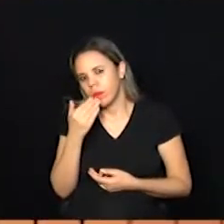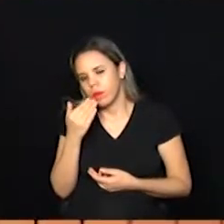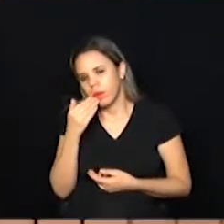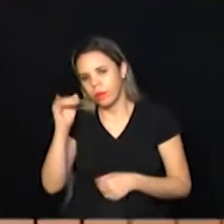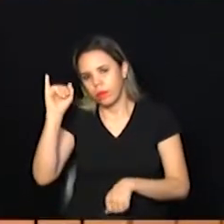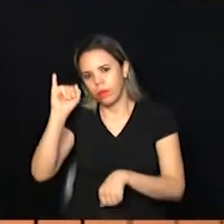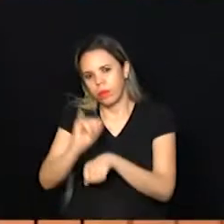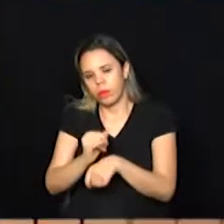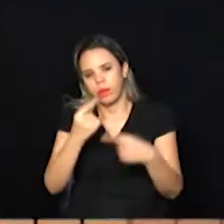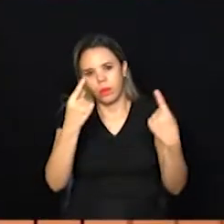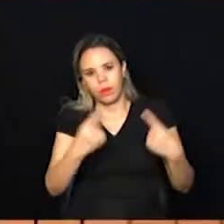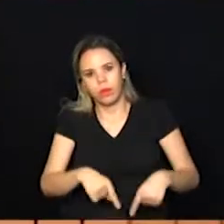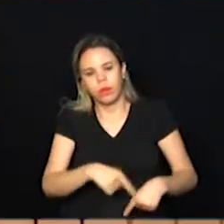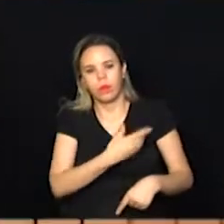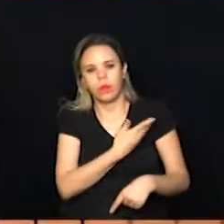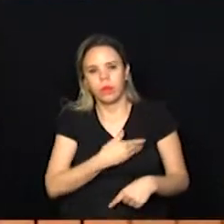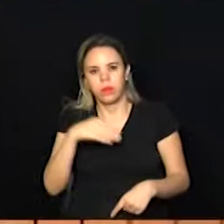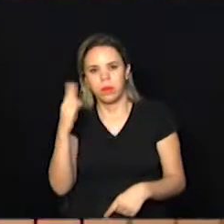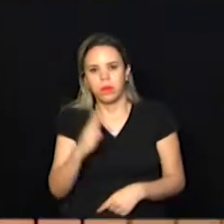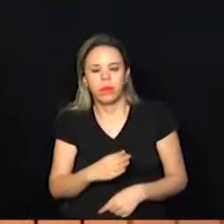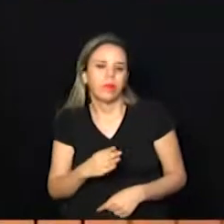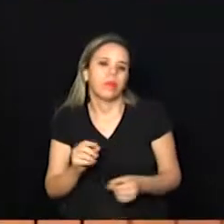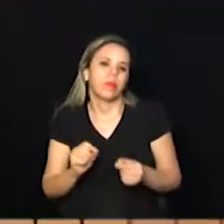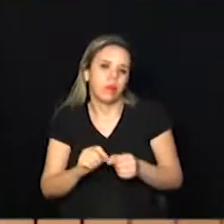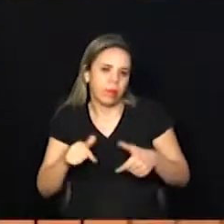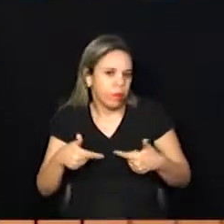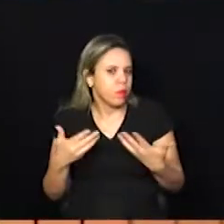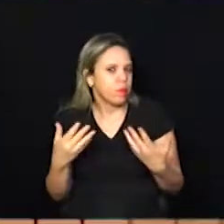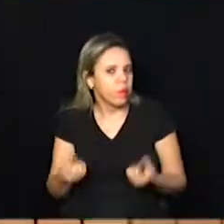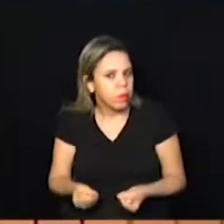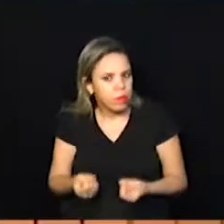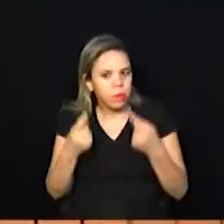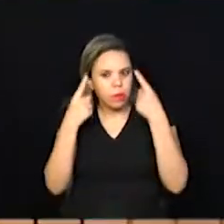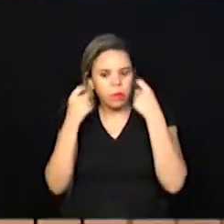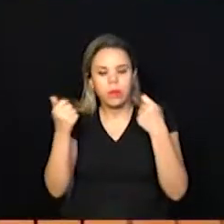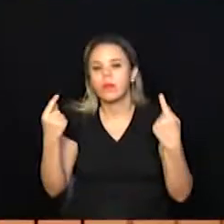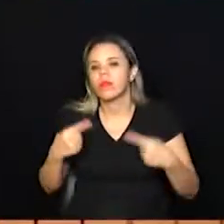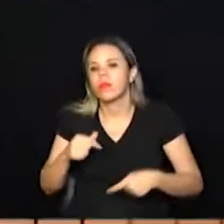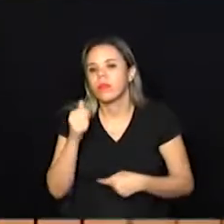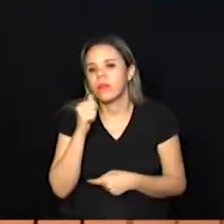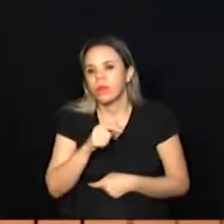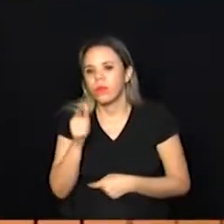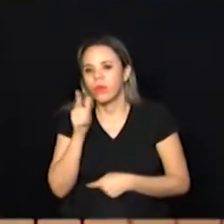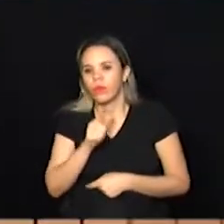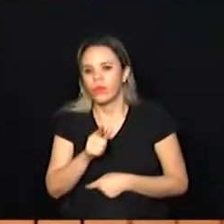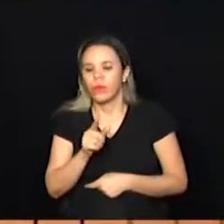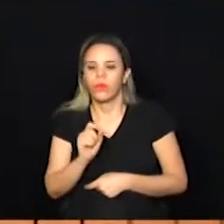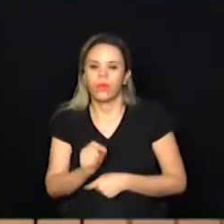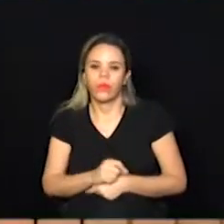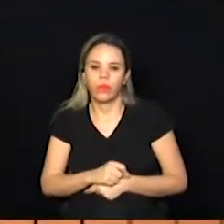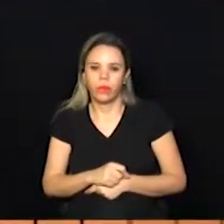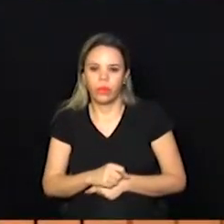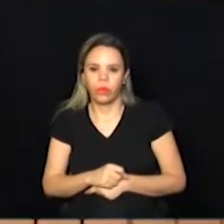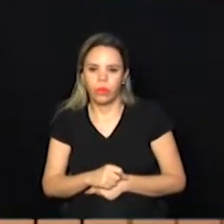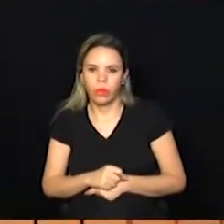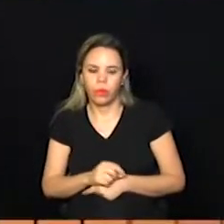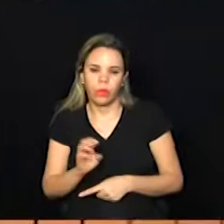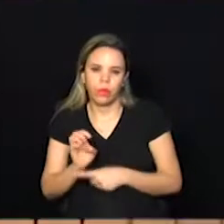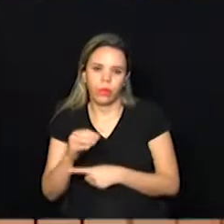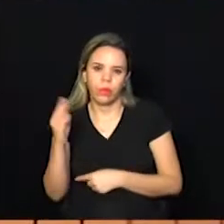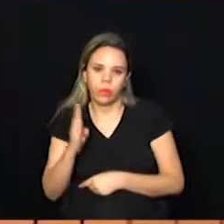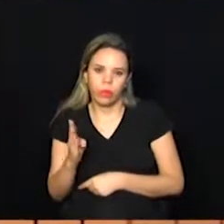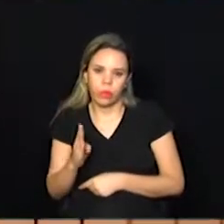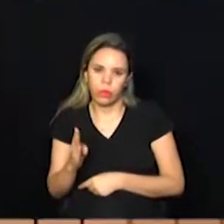internacionais contra o Estado brasileiro, para que o Estado brasileiro reconhecesse, né? E conseguiu aí que o Estado brasileiro